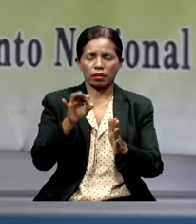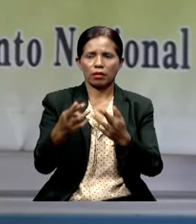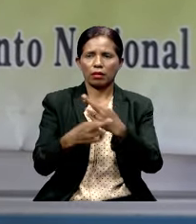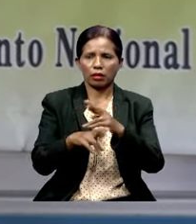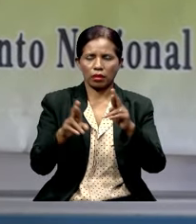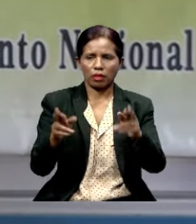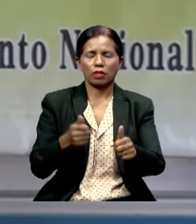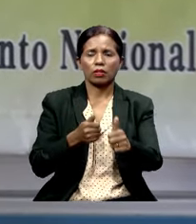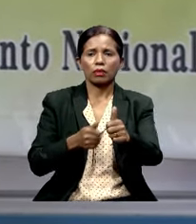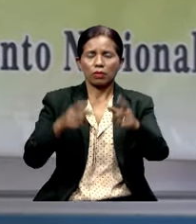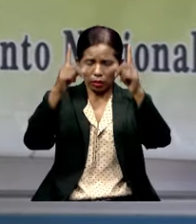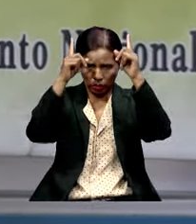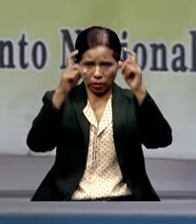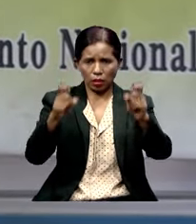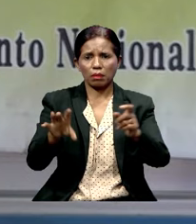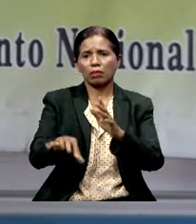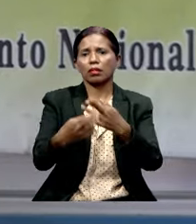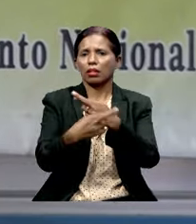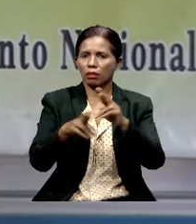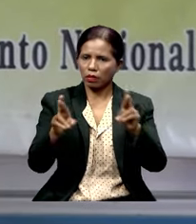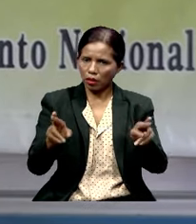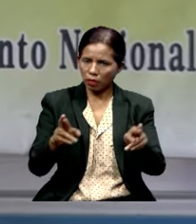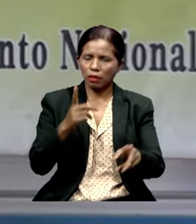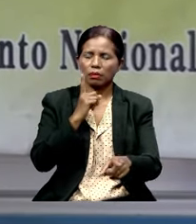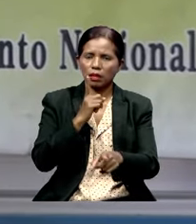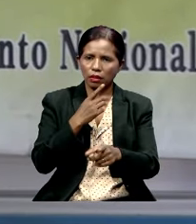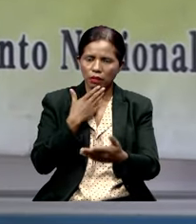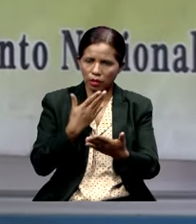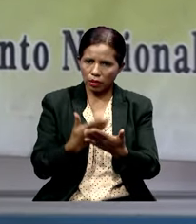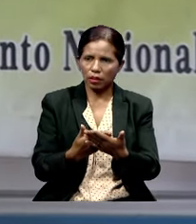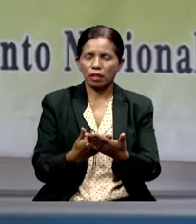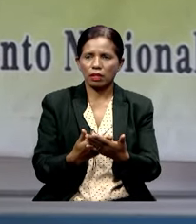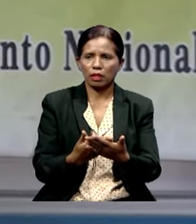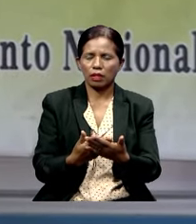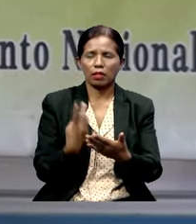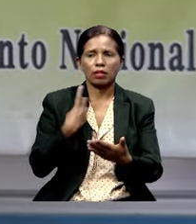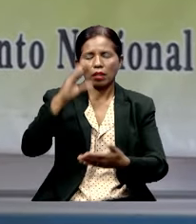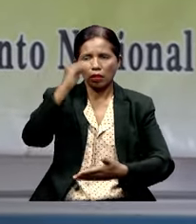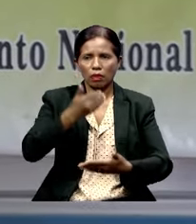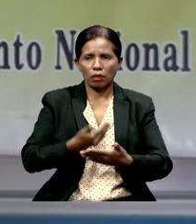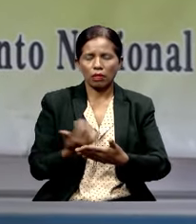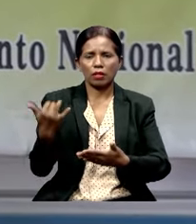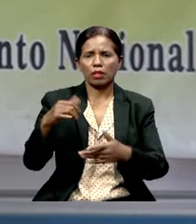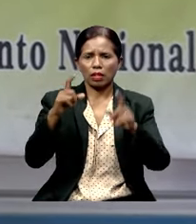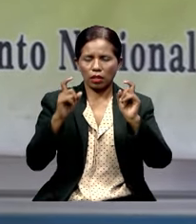atau tiri zame atau hetang resultat dari dia itu per oh itu nih wasir tinggi